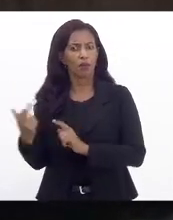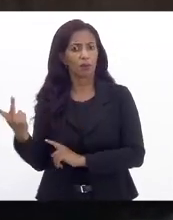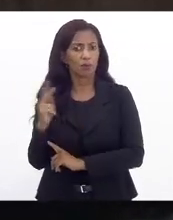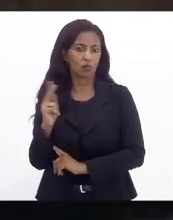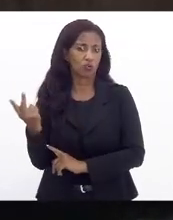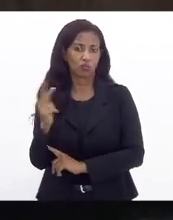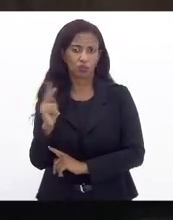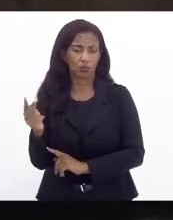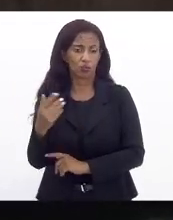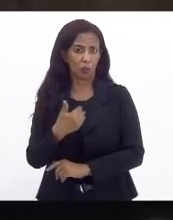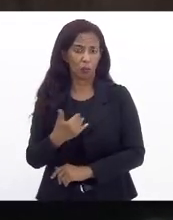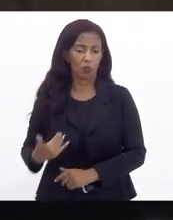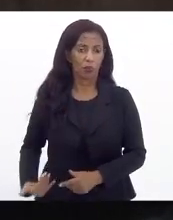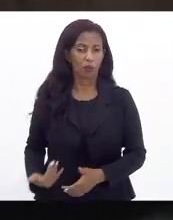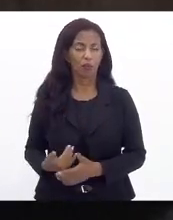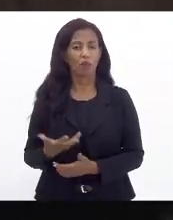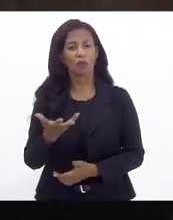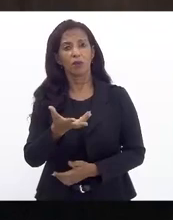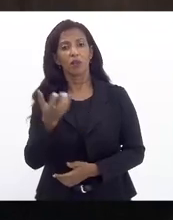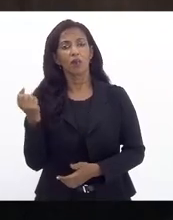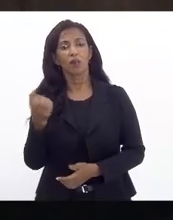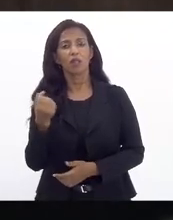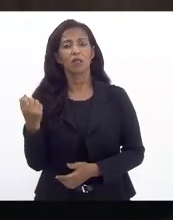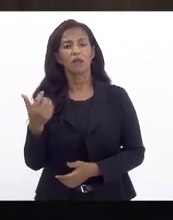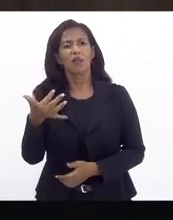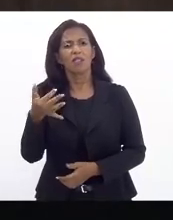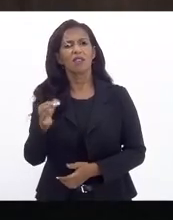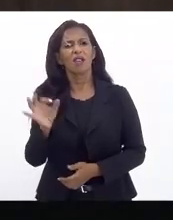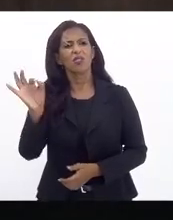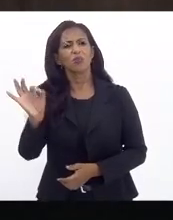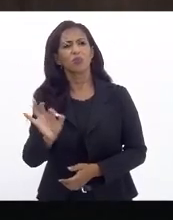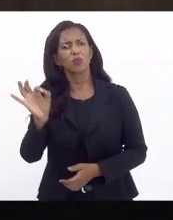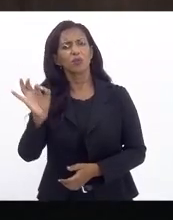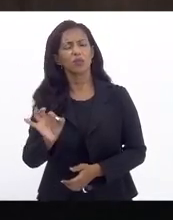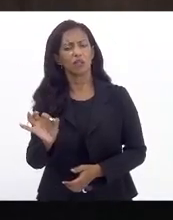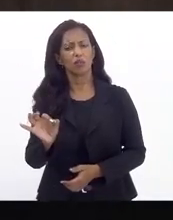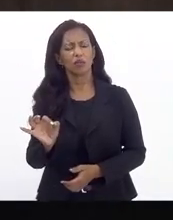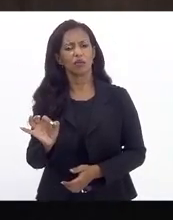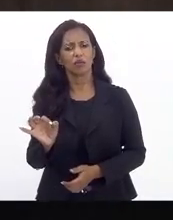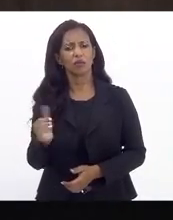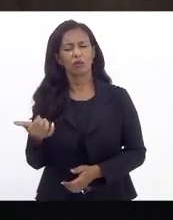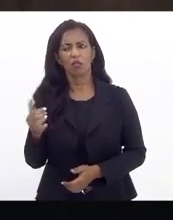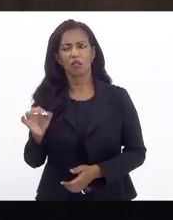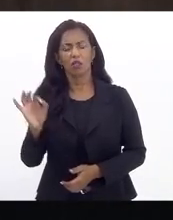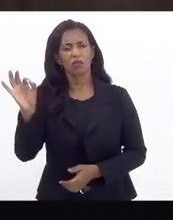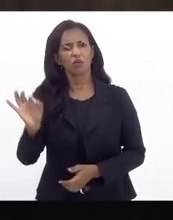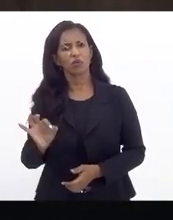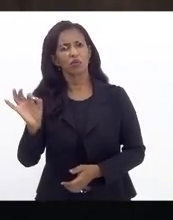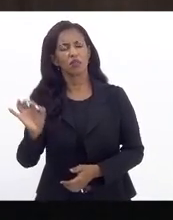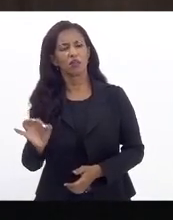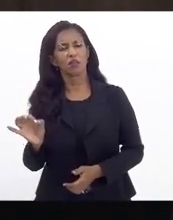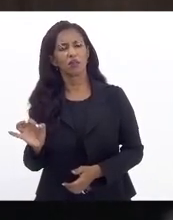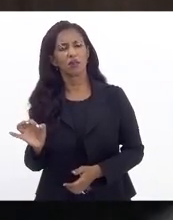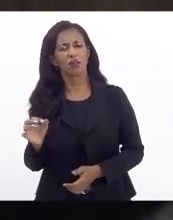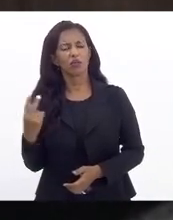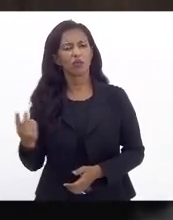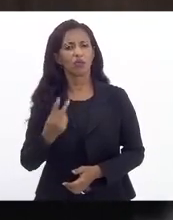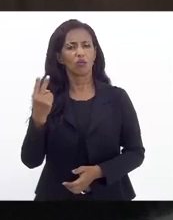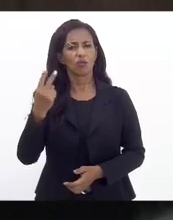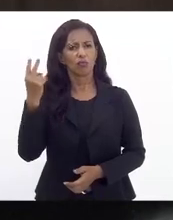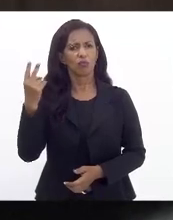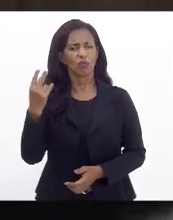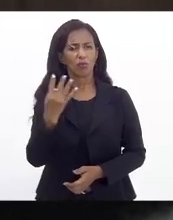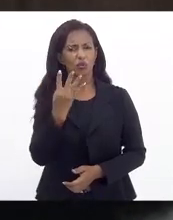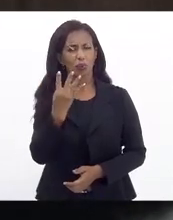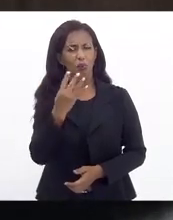servidores públicos receberem apenas 10% um deles receber apenas 10% do valor de